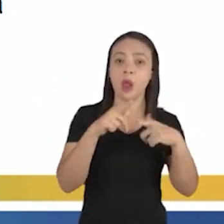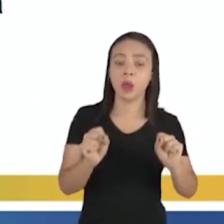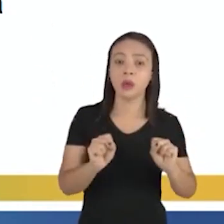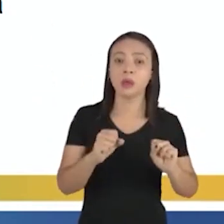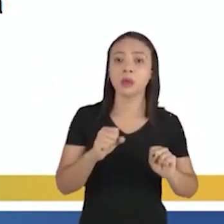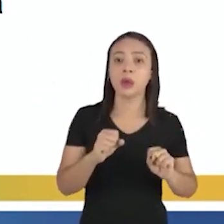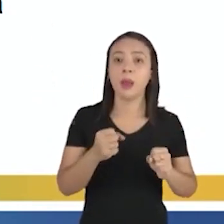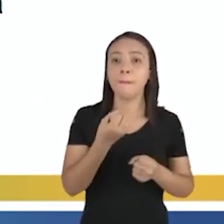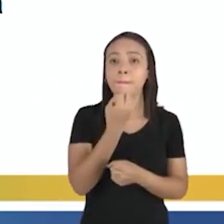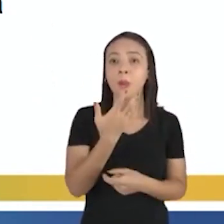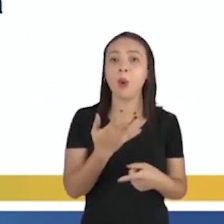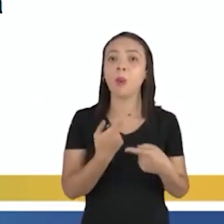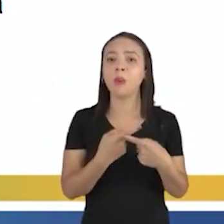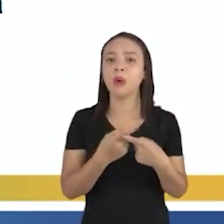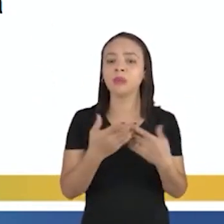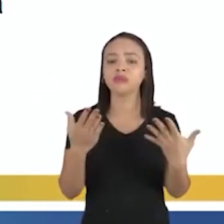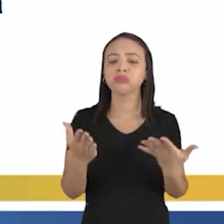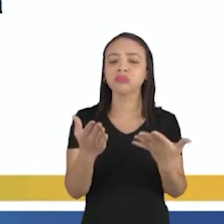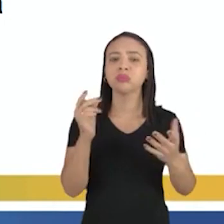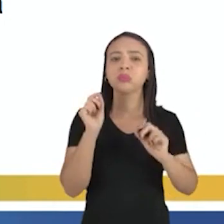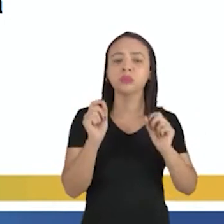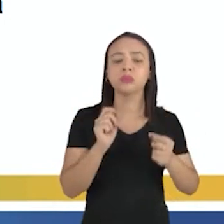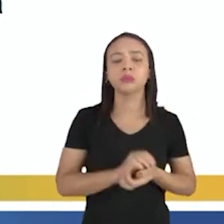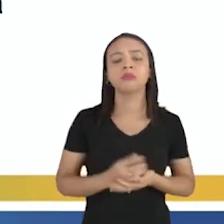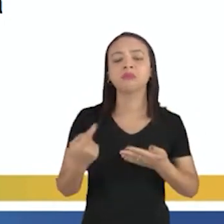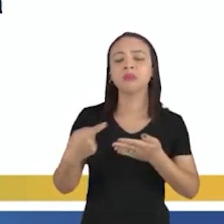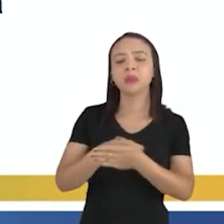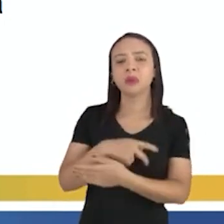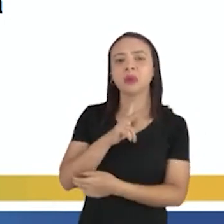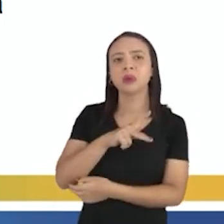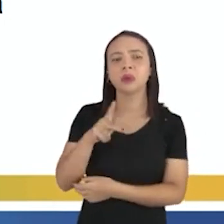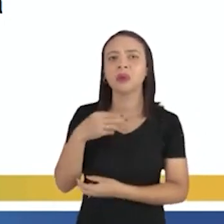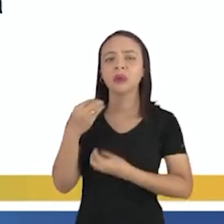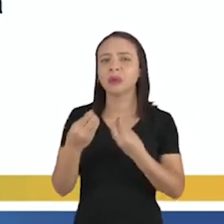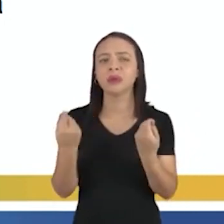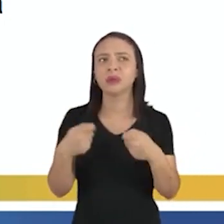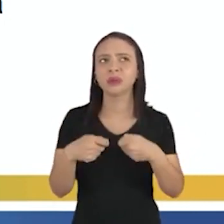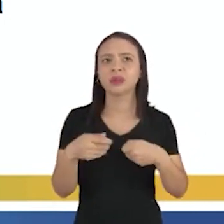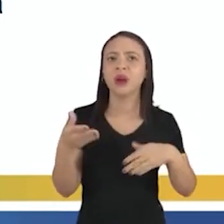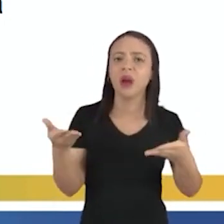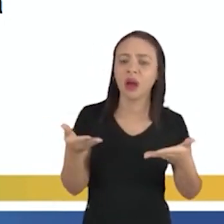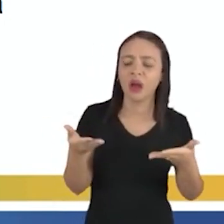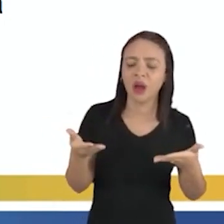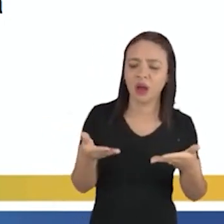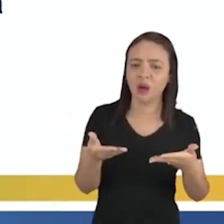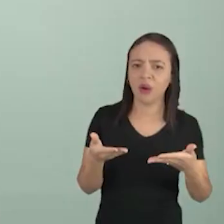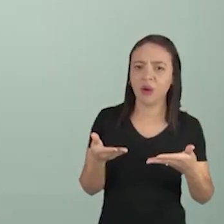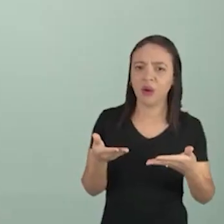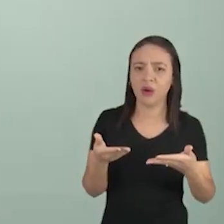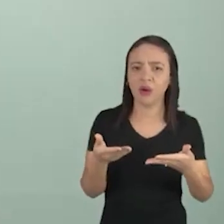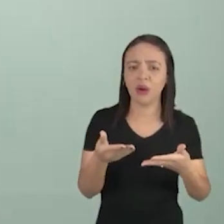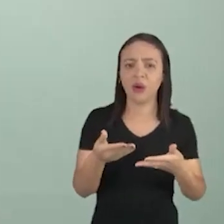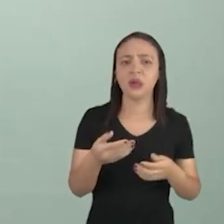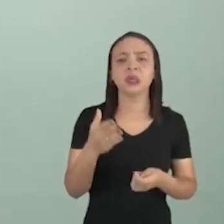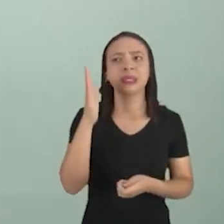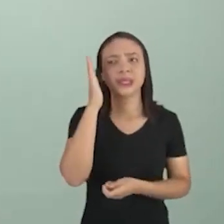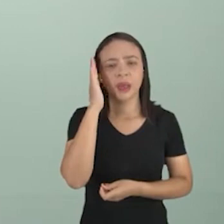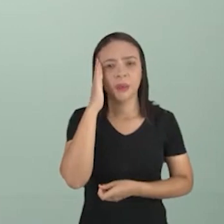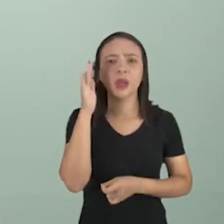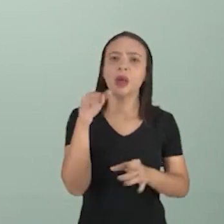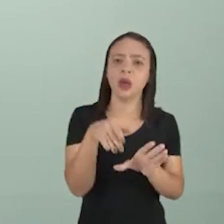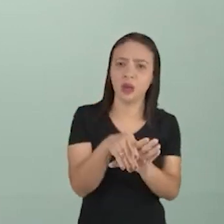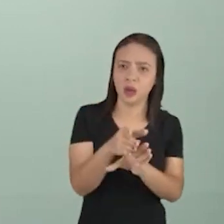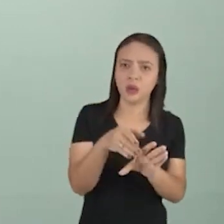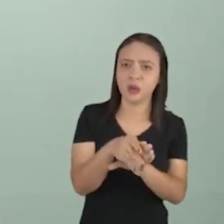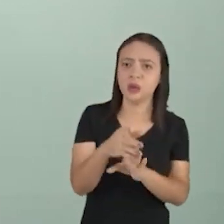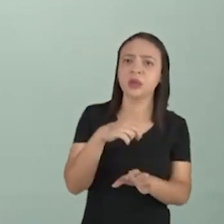contribui para. Aí você vai dizer assim, mas professora, como é que nesse momento, a partir deste comando, eu vou conseguir